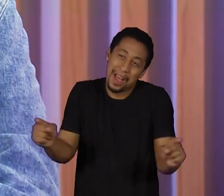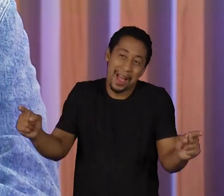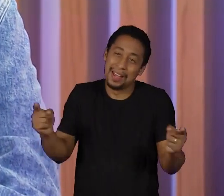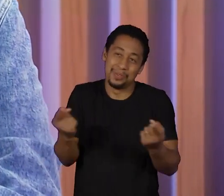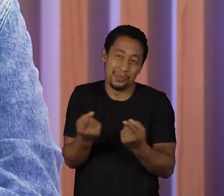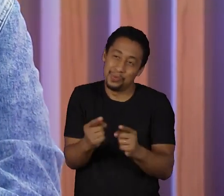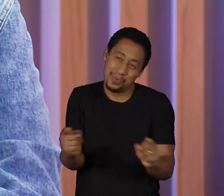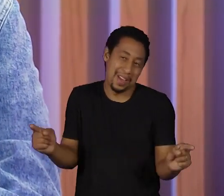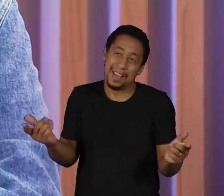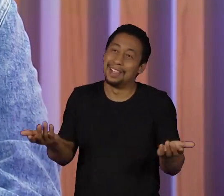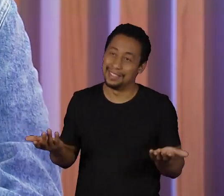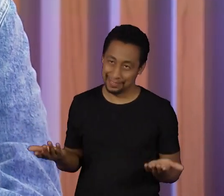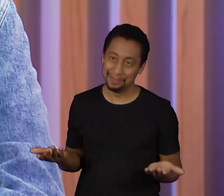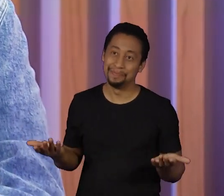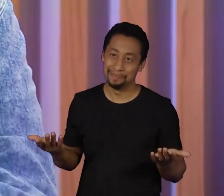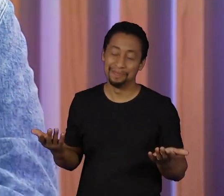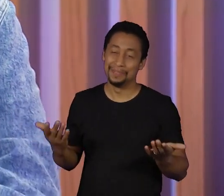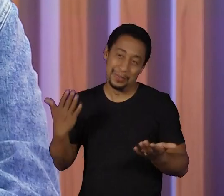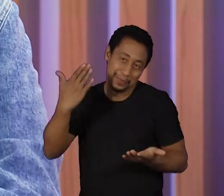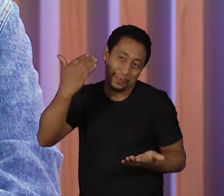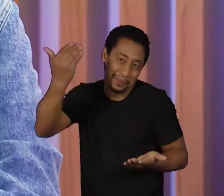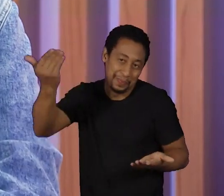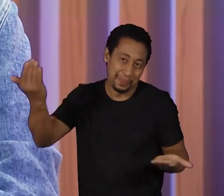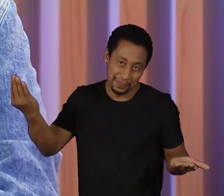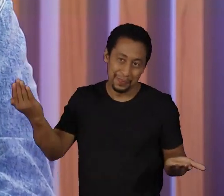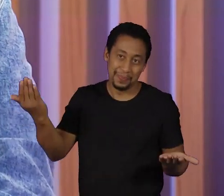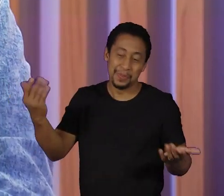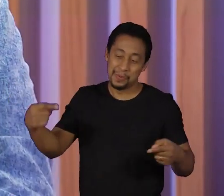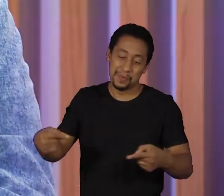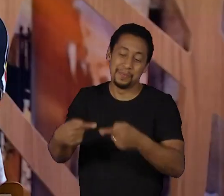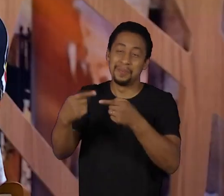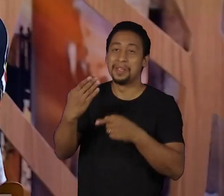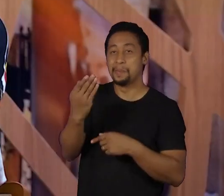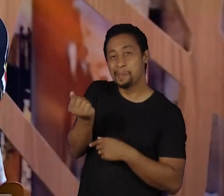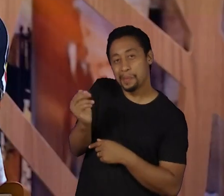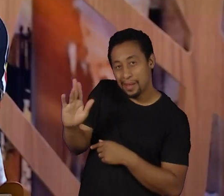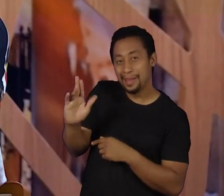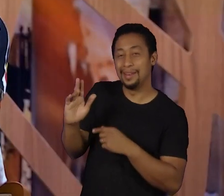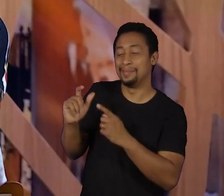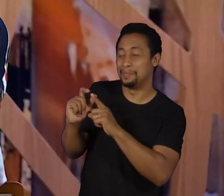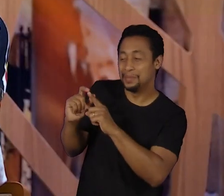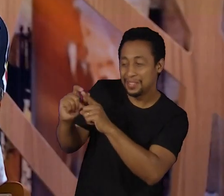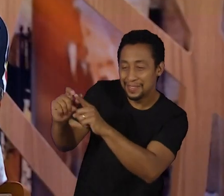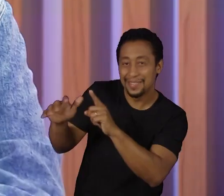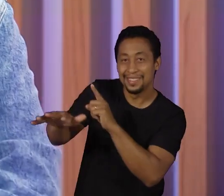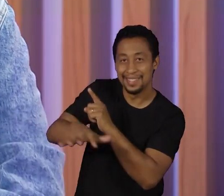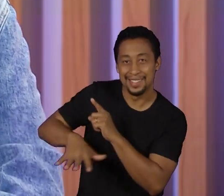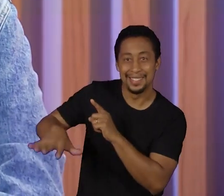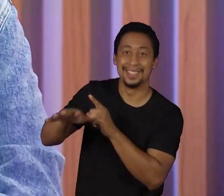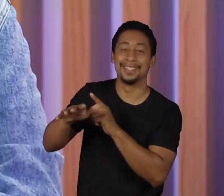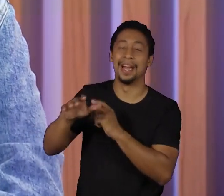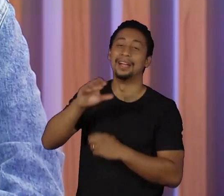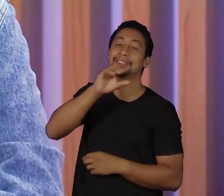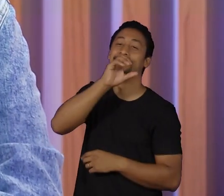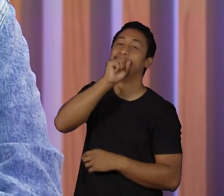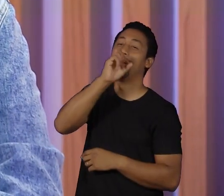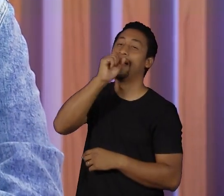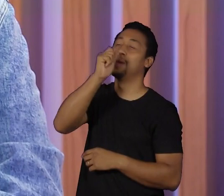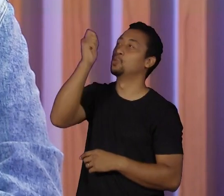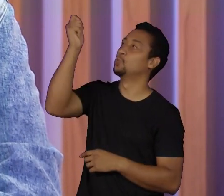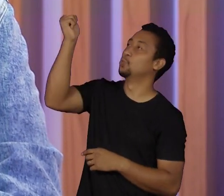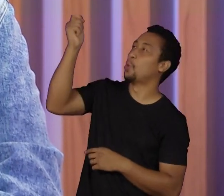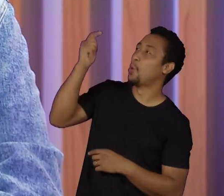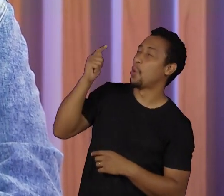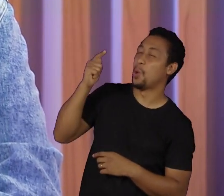o espetinho é a comida clássica do boteco, da periferia, aquele sabadão de sol na